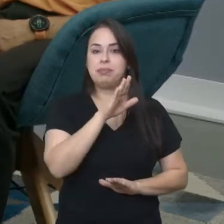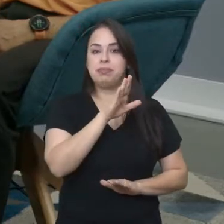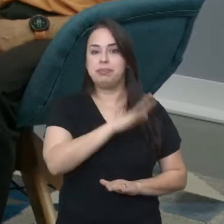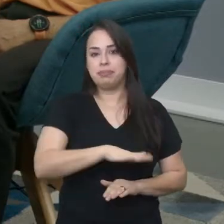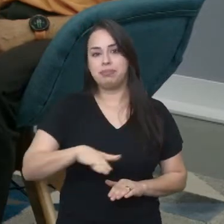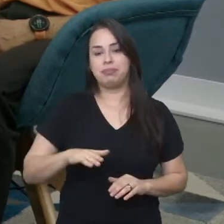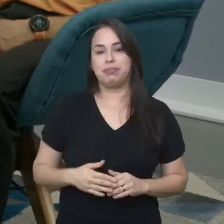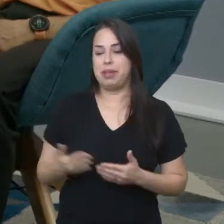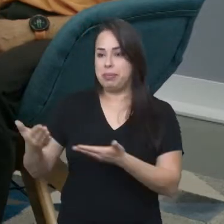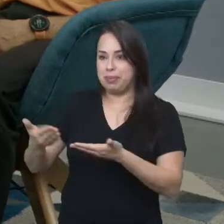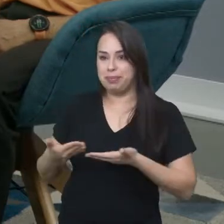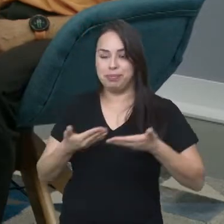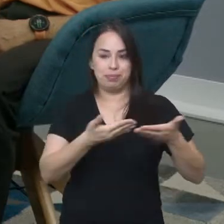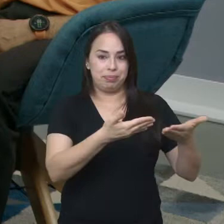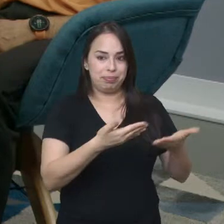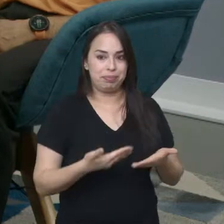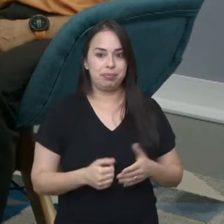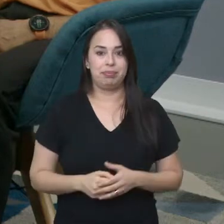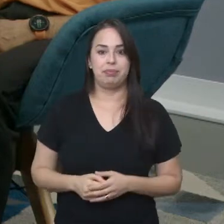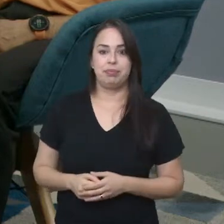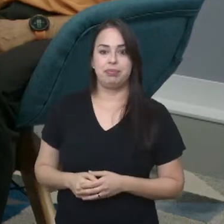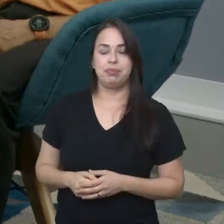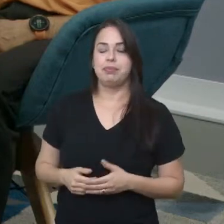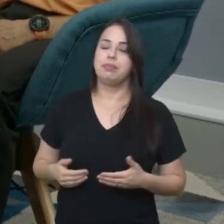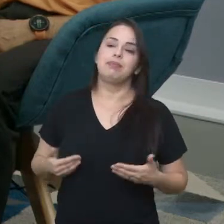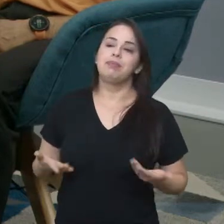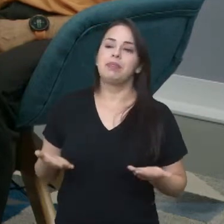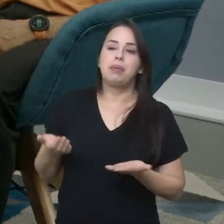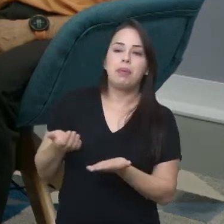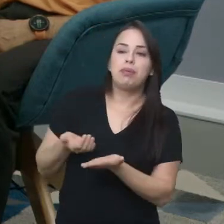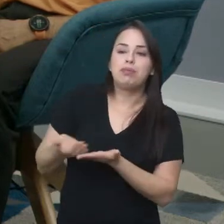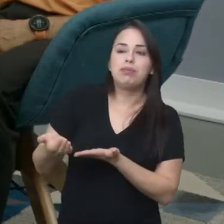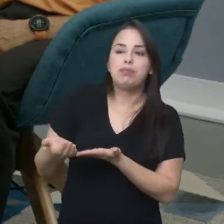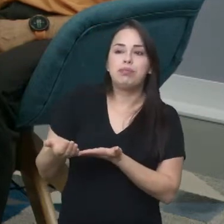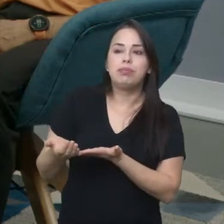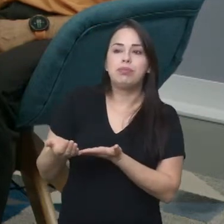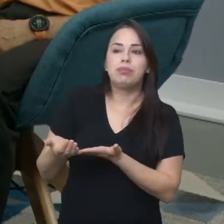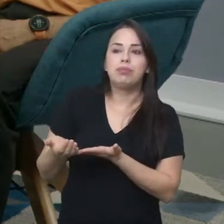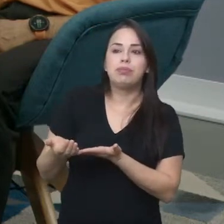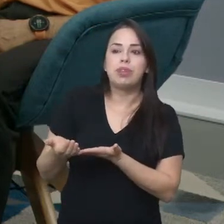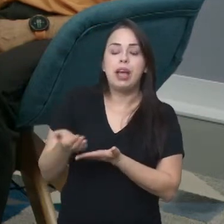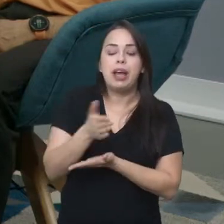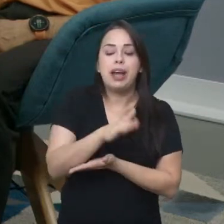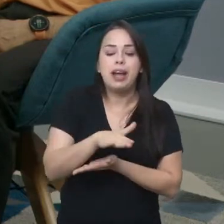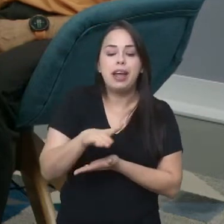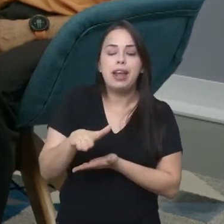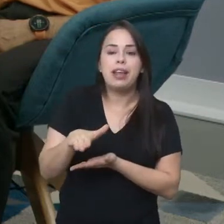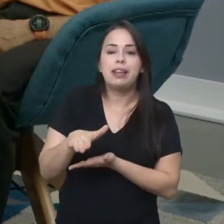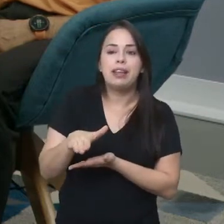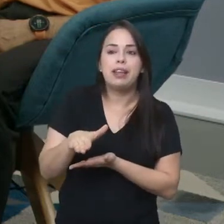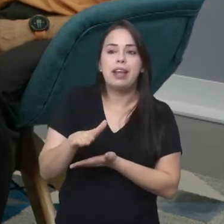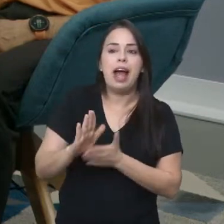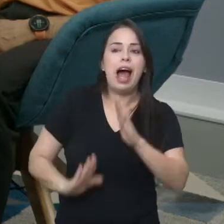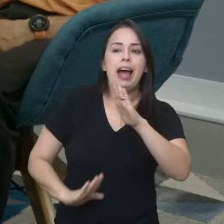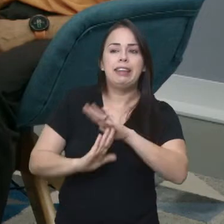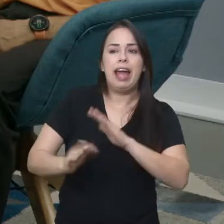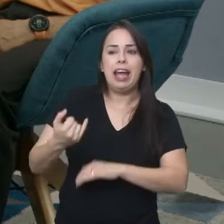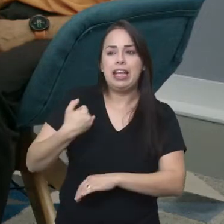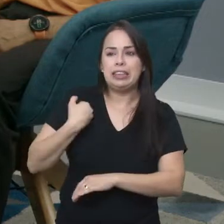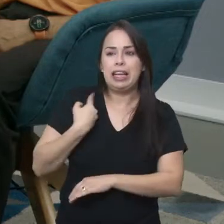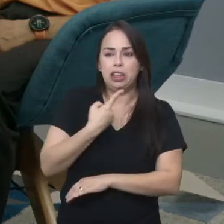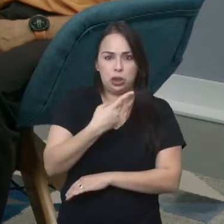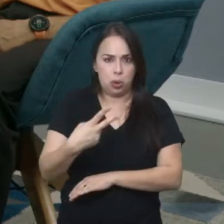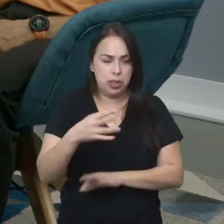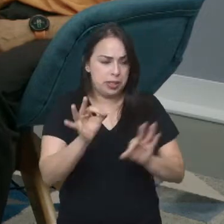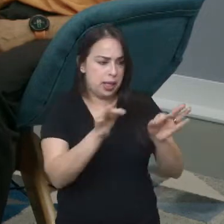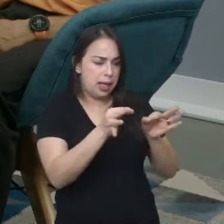bem-vindos. Muito obrigado. Muito obrigado. Gente, para começar, é considerada criança uma pessoa que tem até 12 anos de